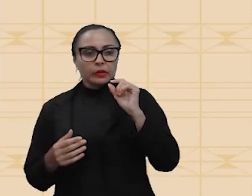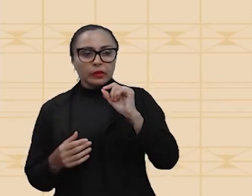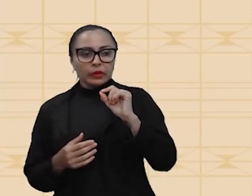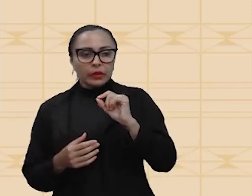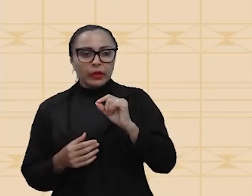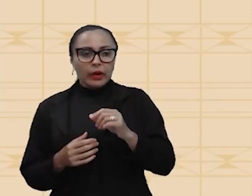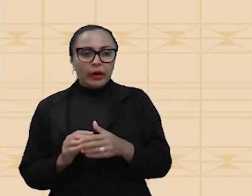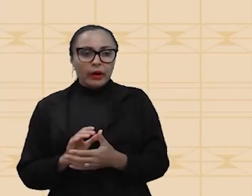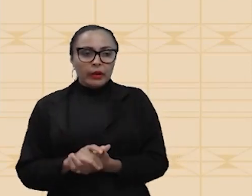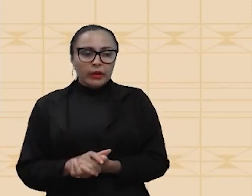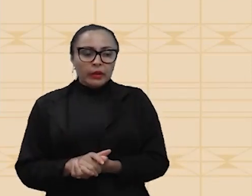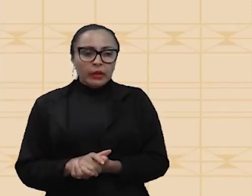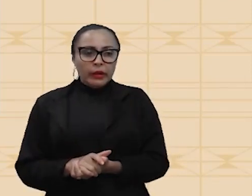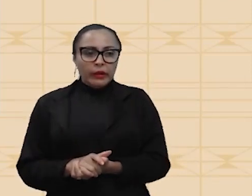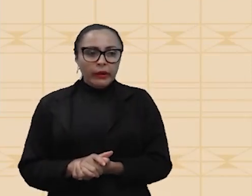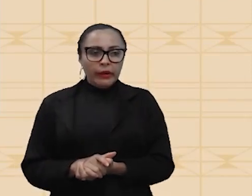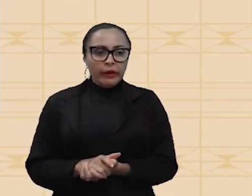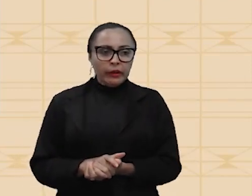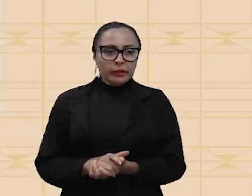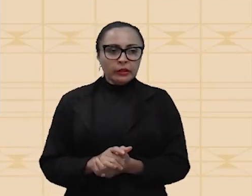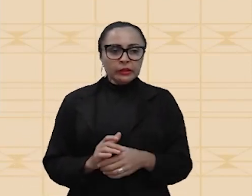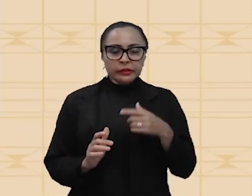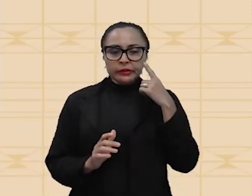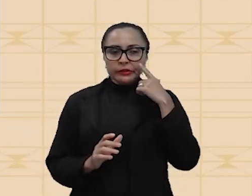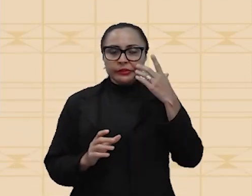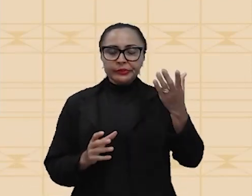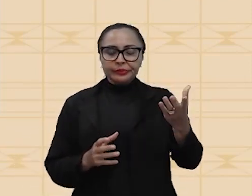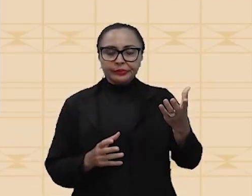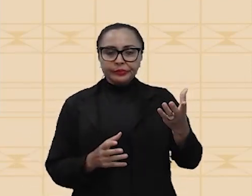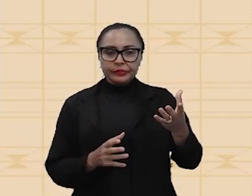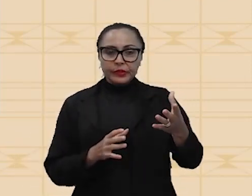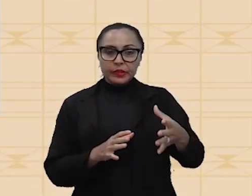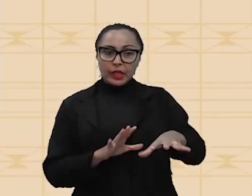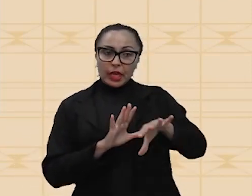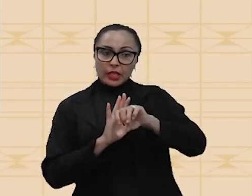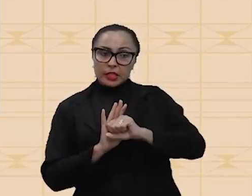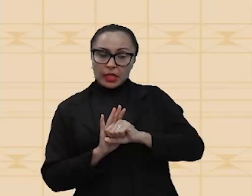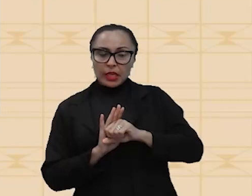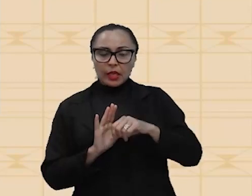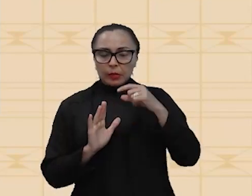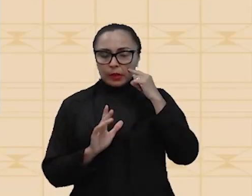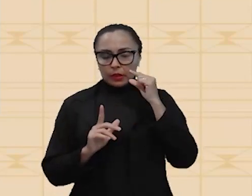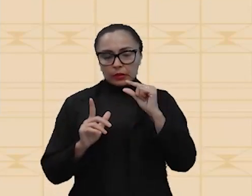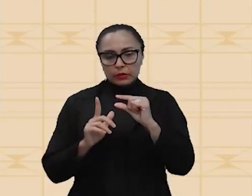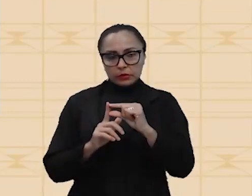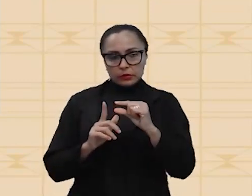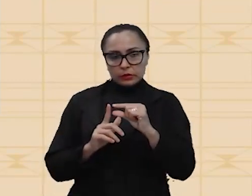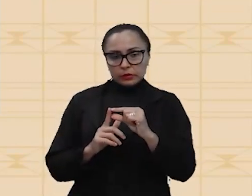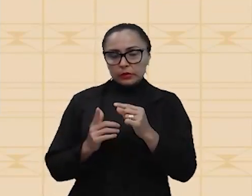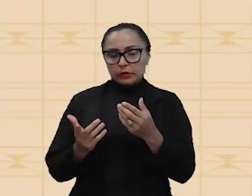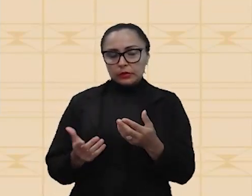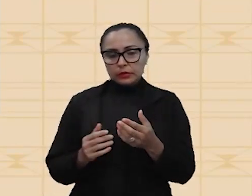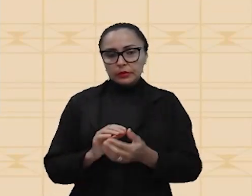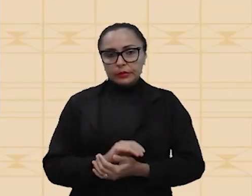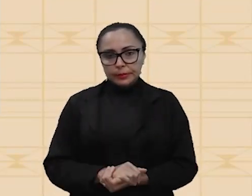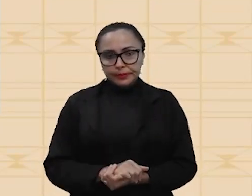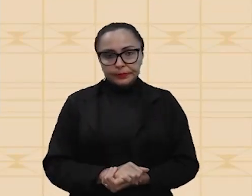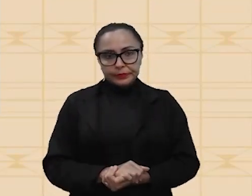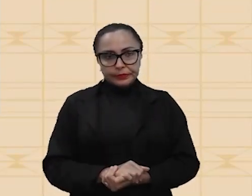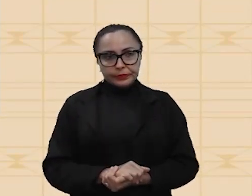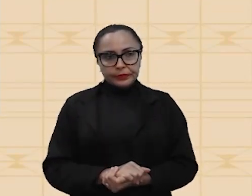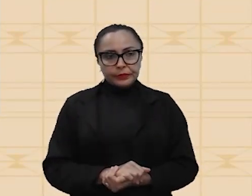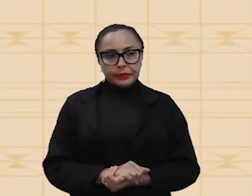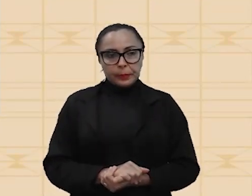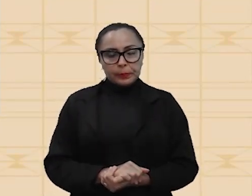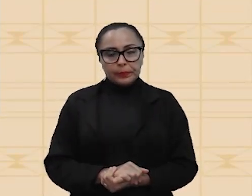ânion. Aquele que recebe, que fica o quê? Aquele que perde, só uma correção, uma retificação, por